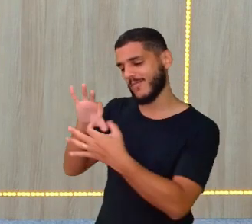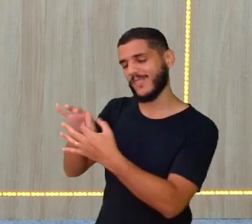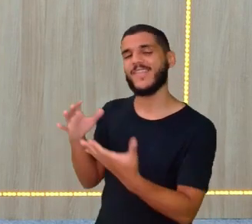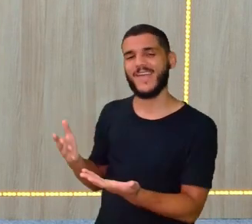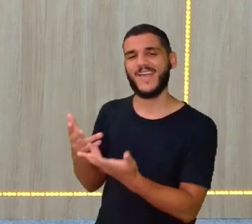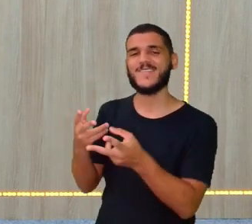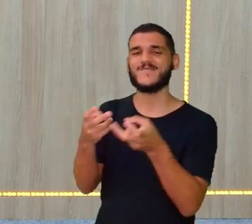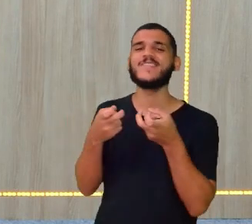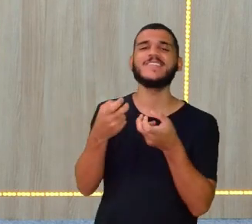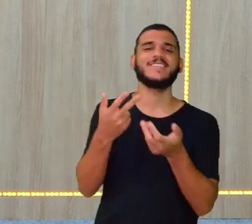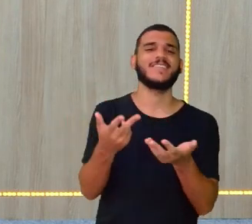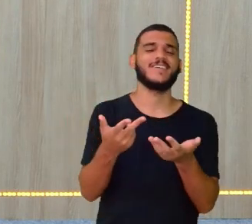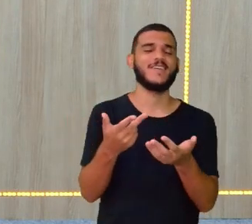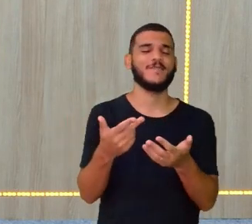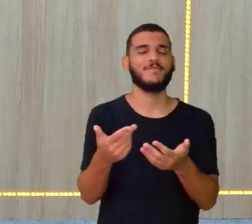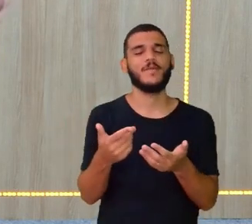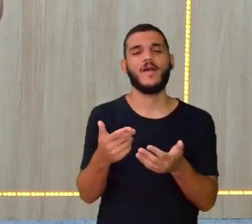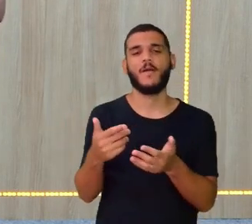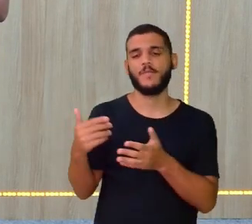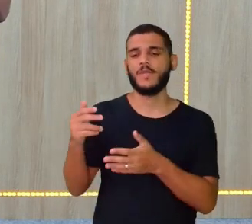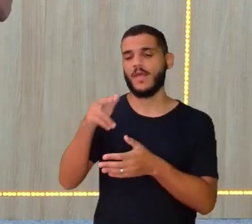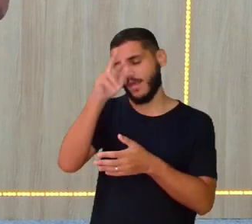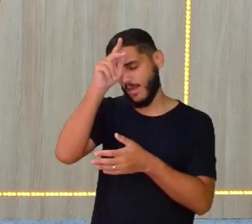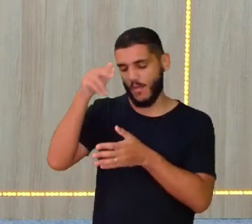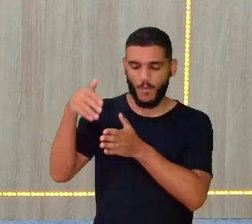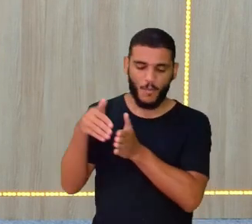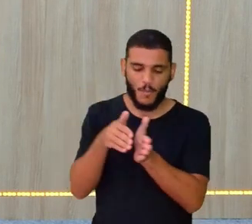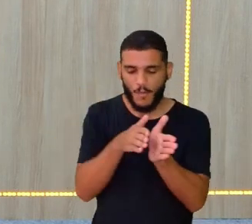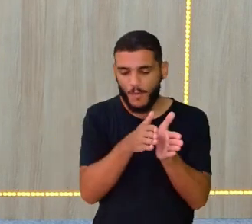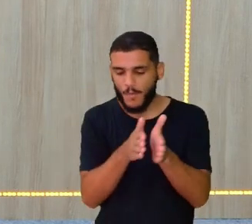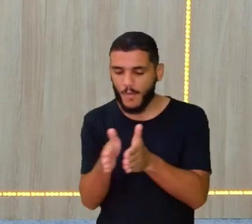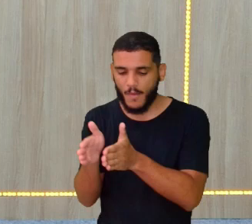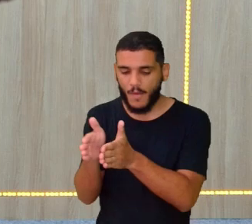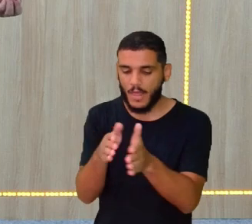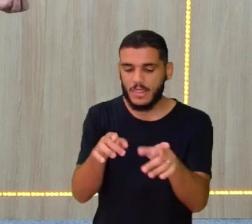é, o caminho que ela faz. Observe